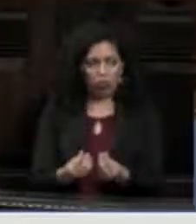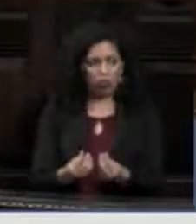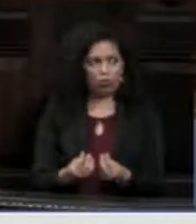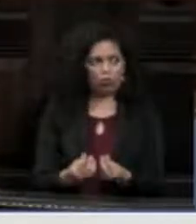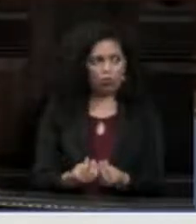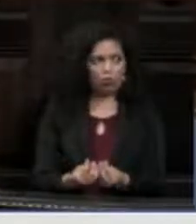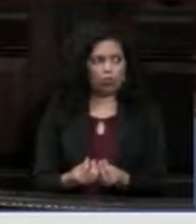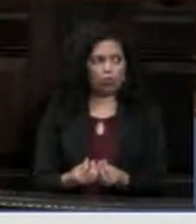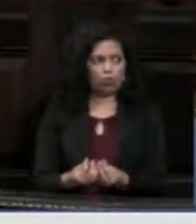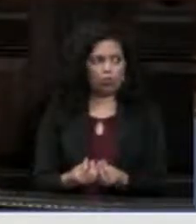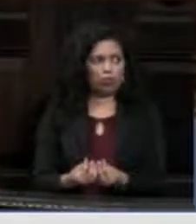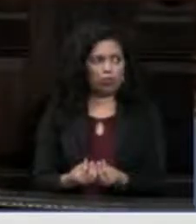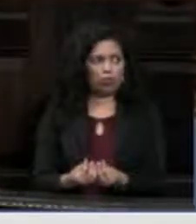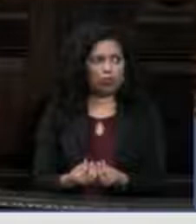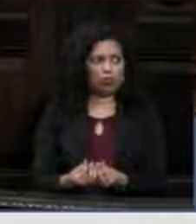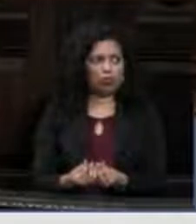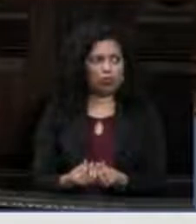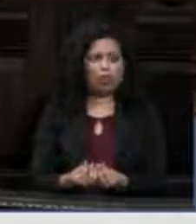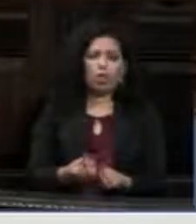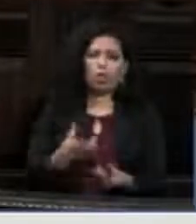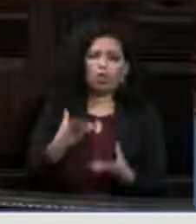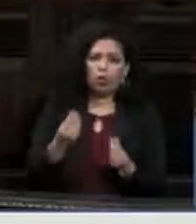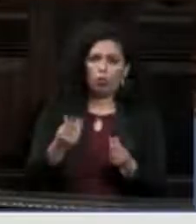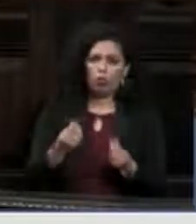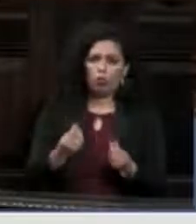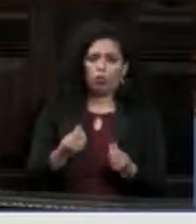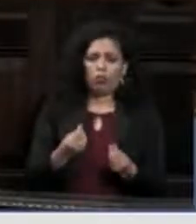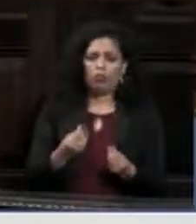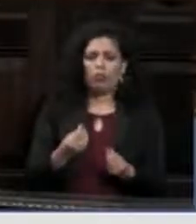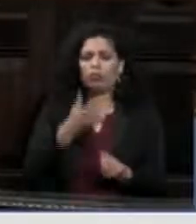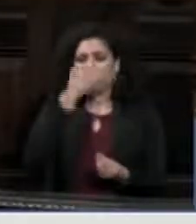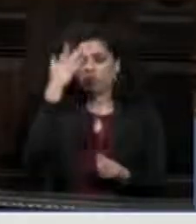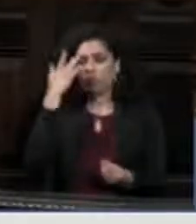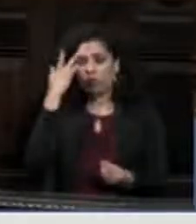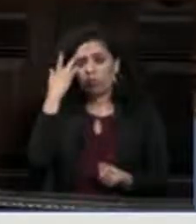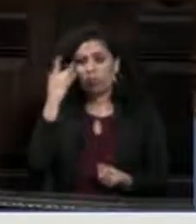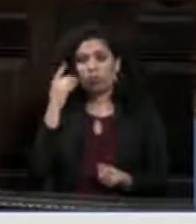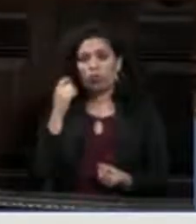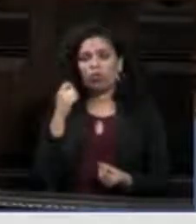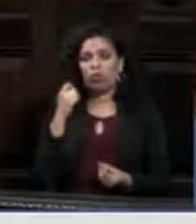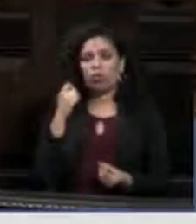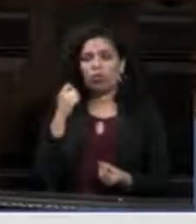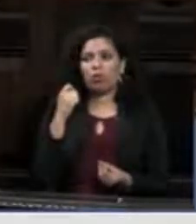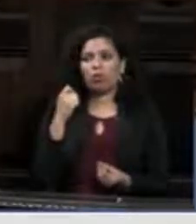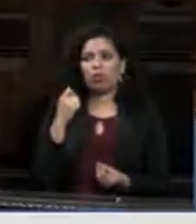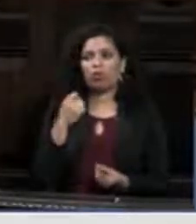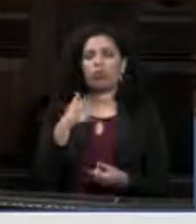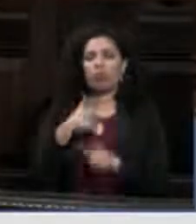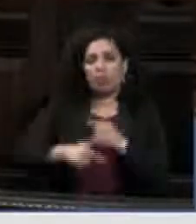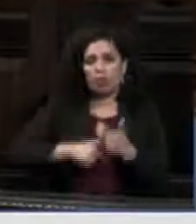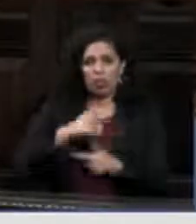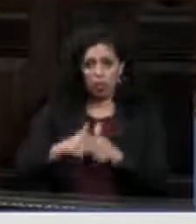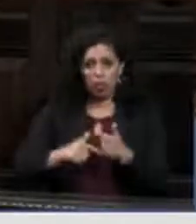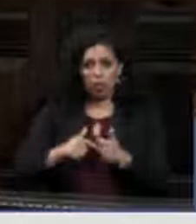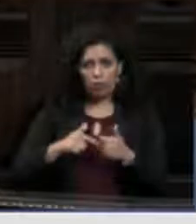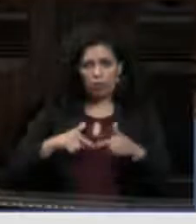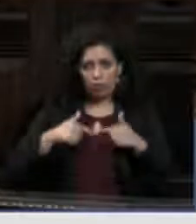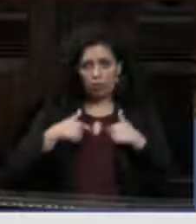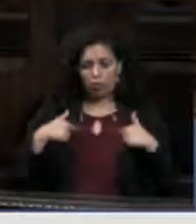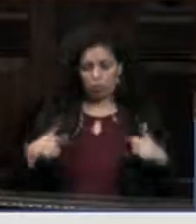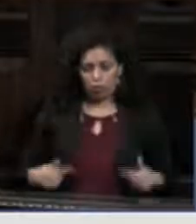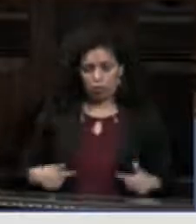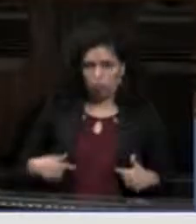dia, não tem previsão ainda de receber a primeira parcela do seu 13º, e a